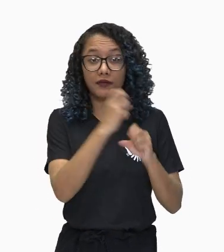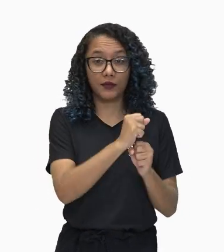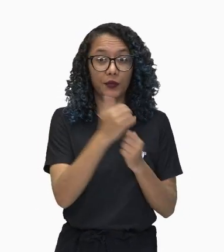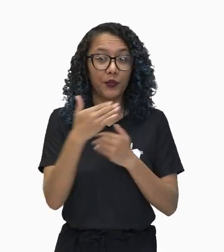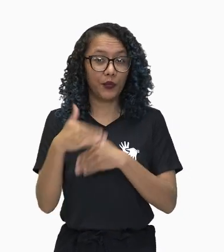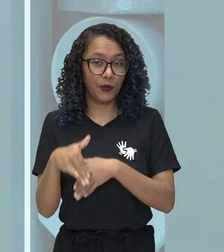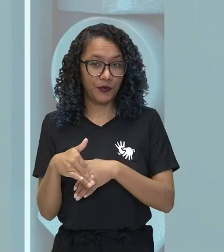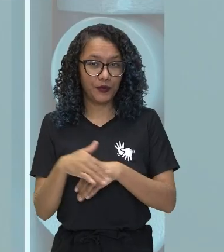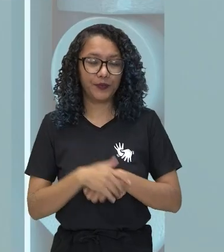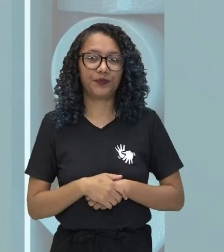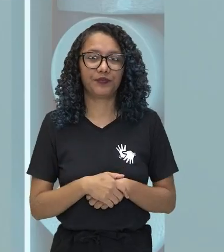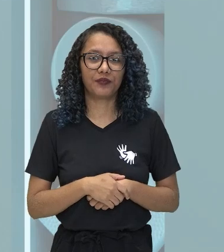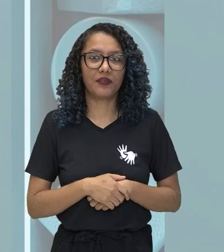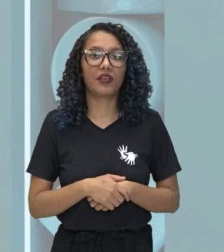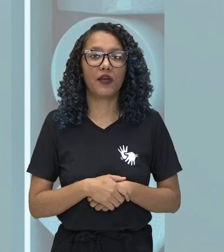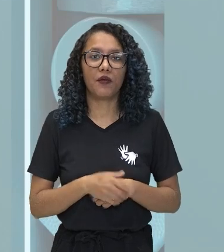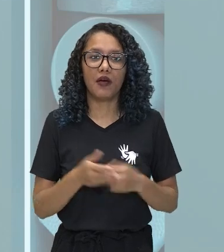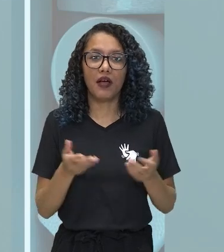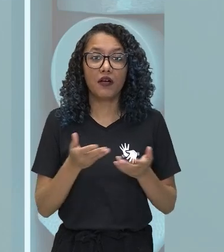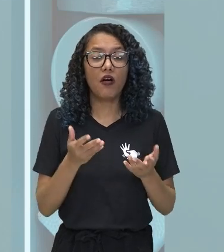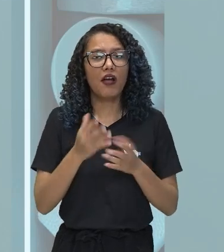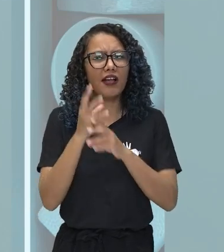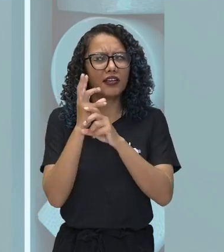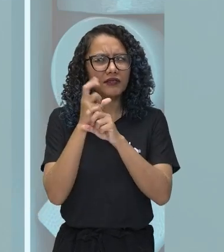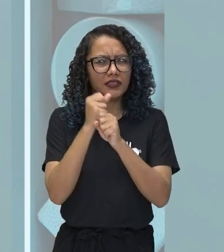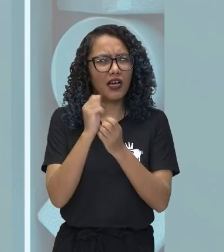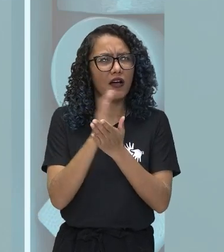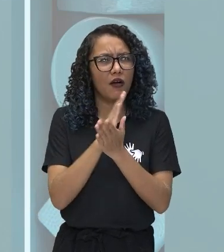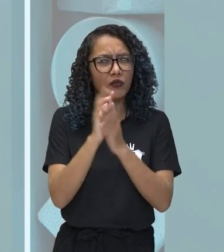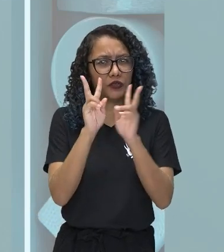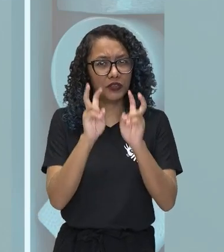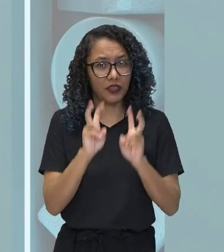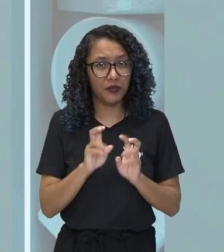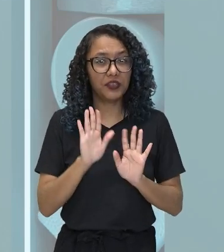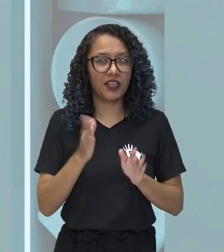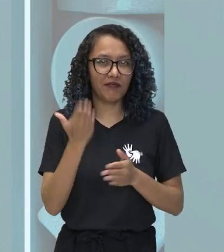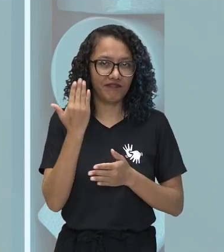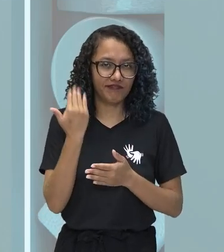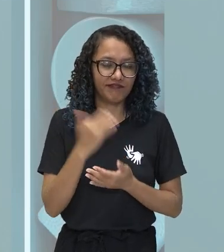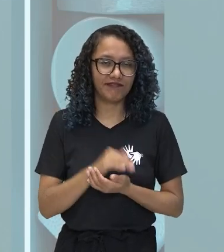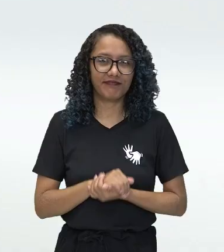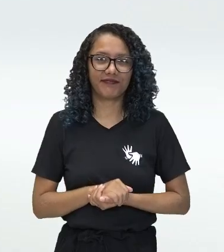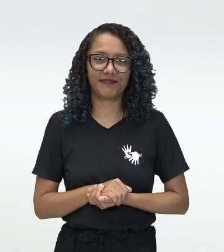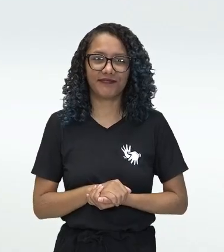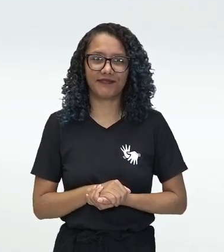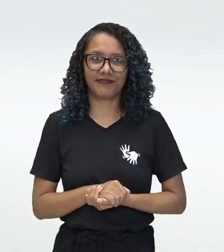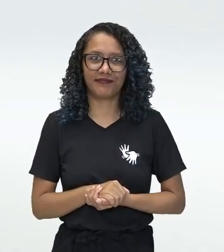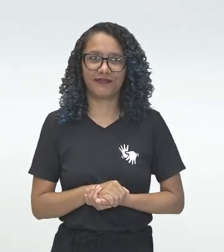e avaliação. Então, nós vamos agora revisitar os conteúdos que nós vimos nesta unidade.